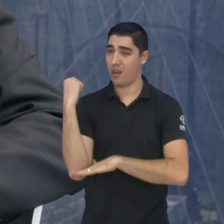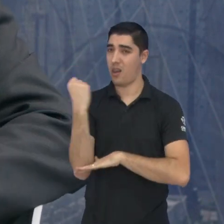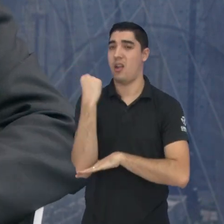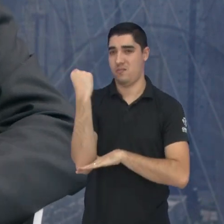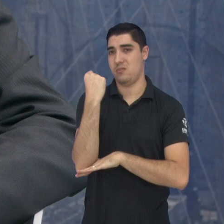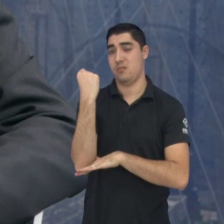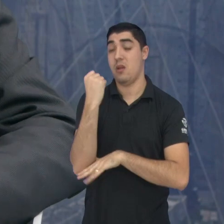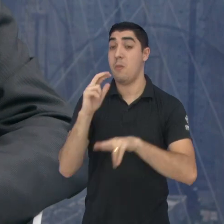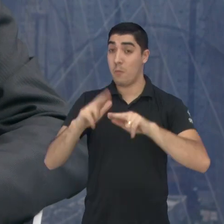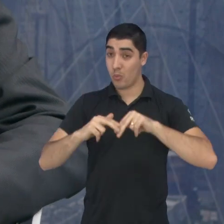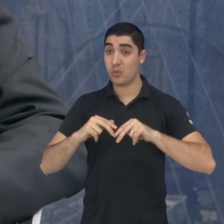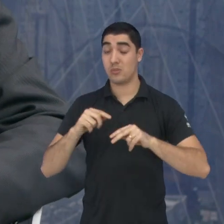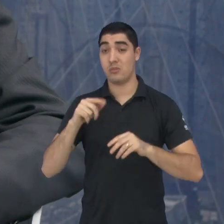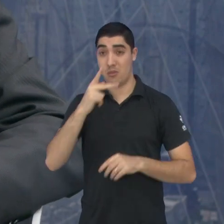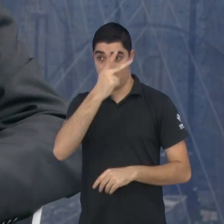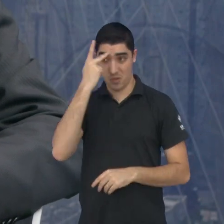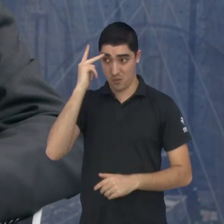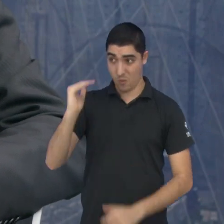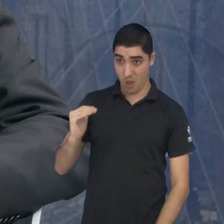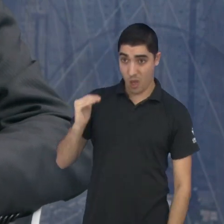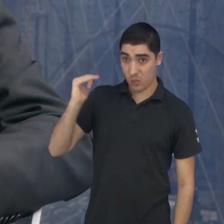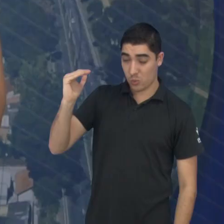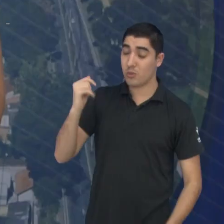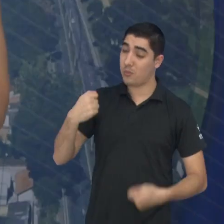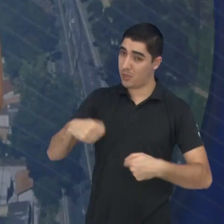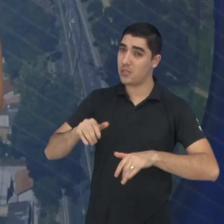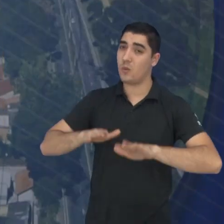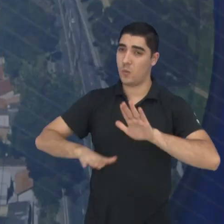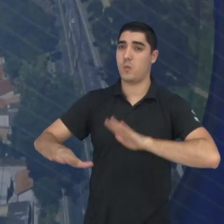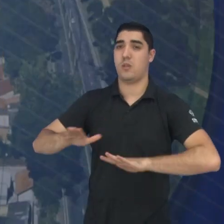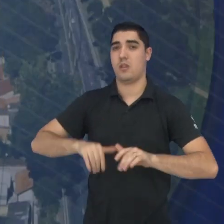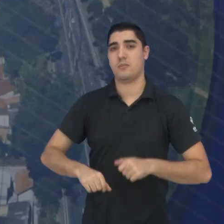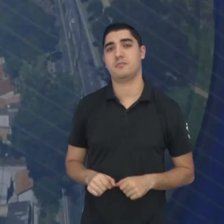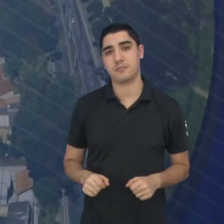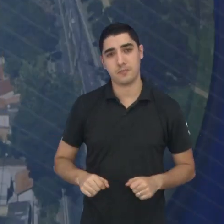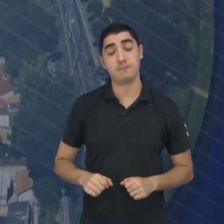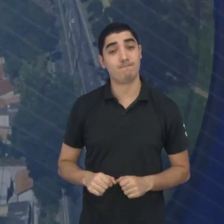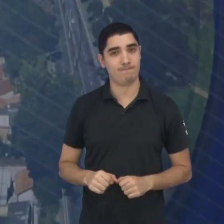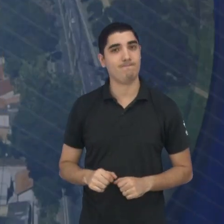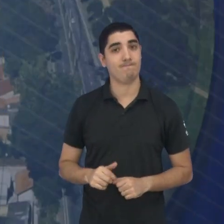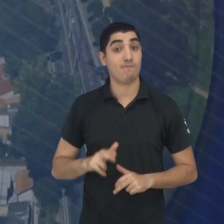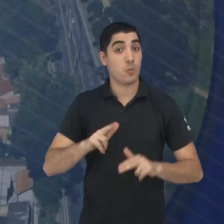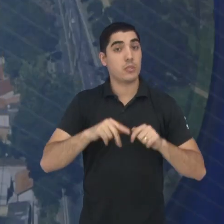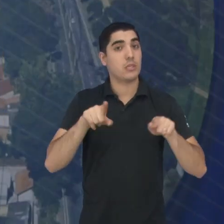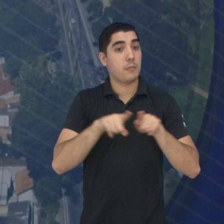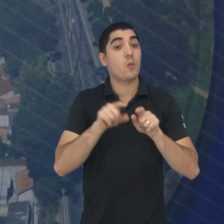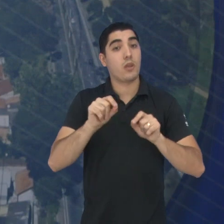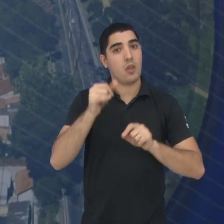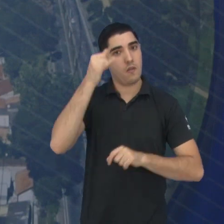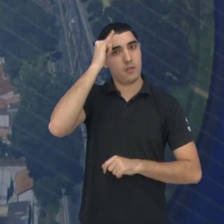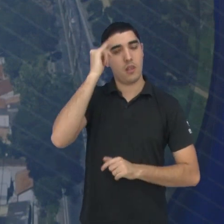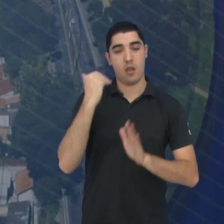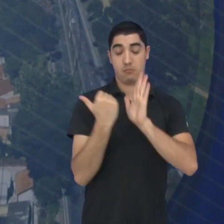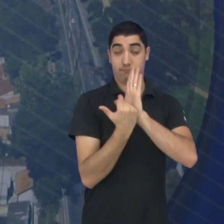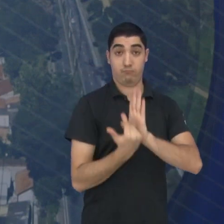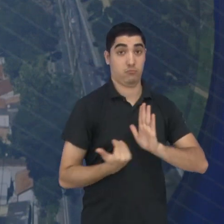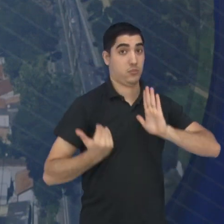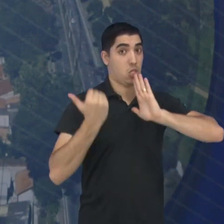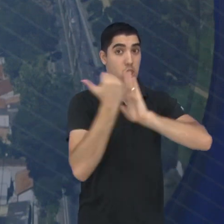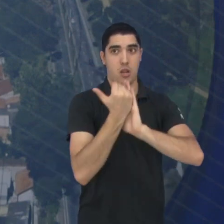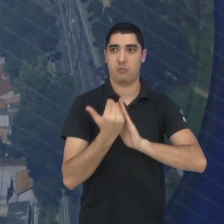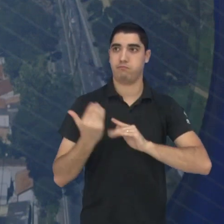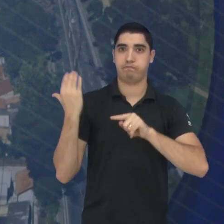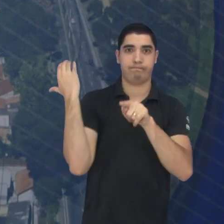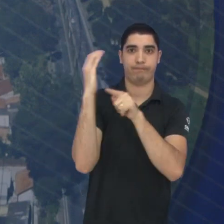nesse ponto, os adultos têm que ter cuidado sim. Então é melhor até pecar pelo excesso de zelo, né, evitar, de